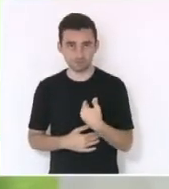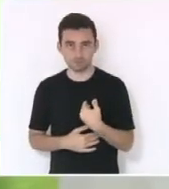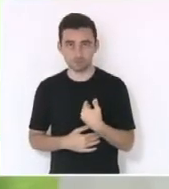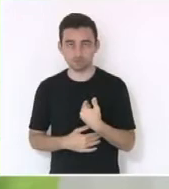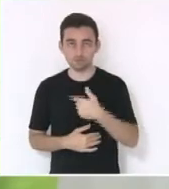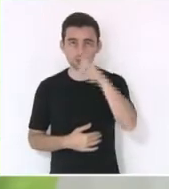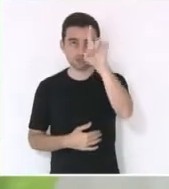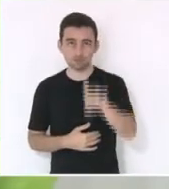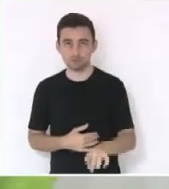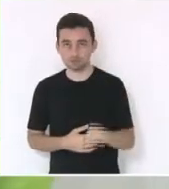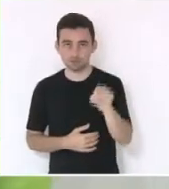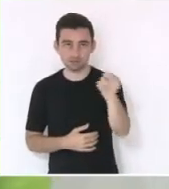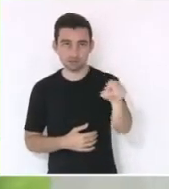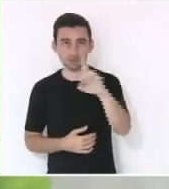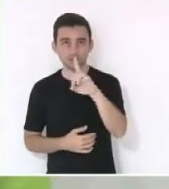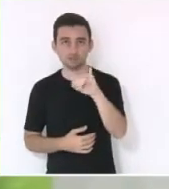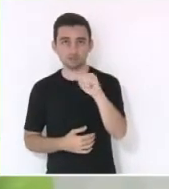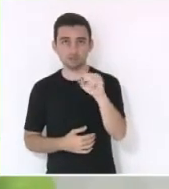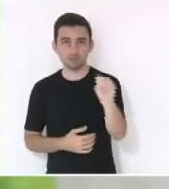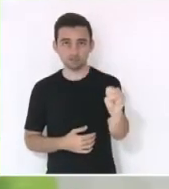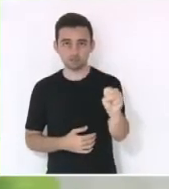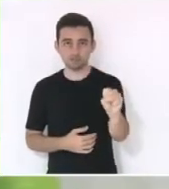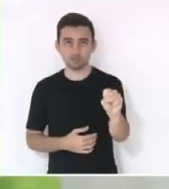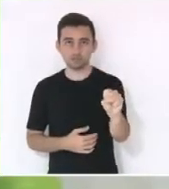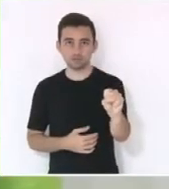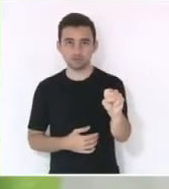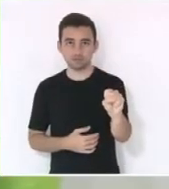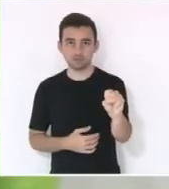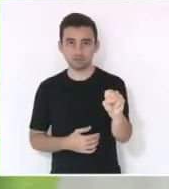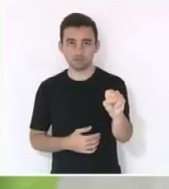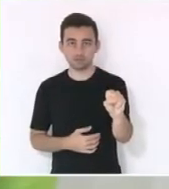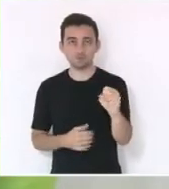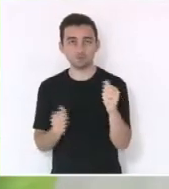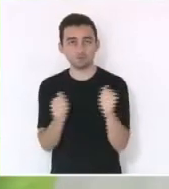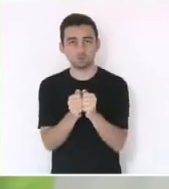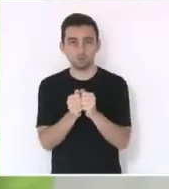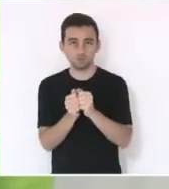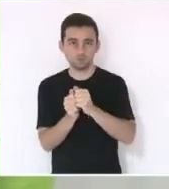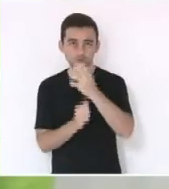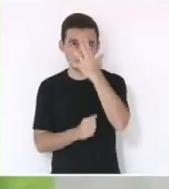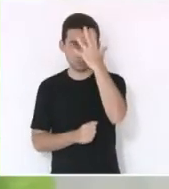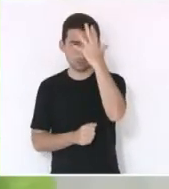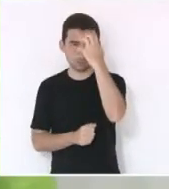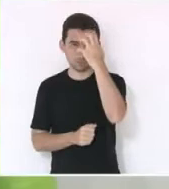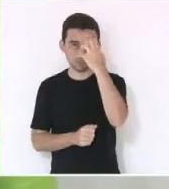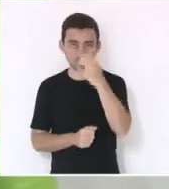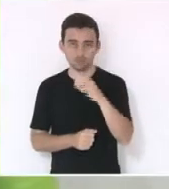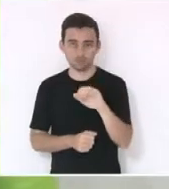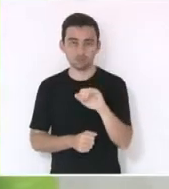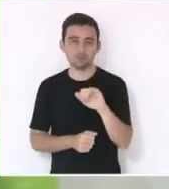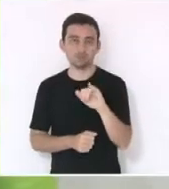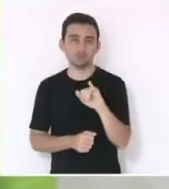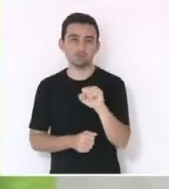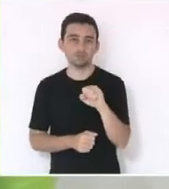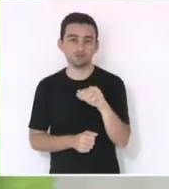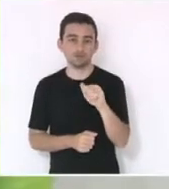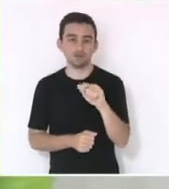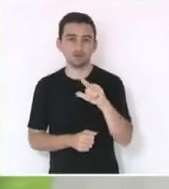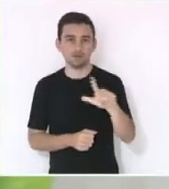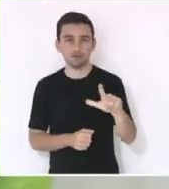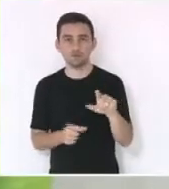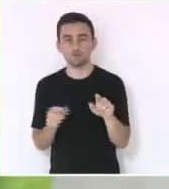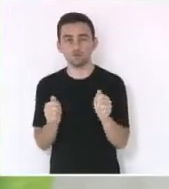da Dias, o Ismael de Córdoba, junto com o Ismael, um casal, o Zonei, o Ismael e o